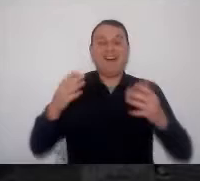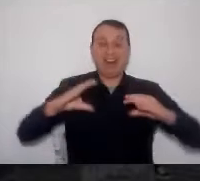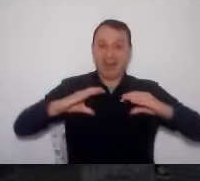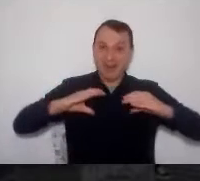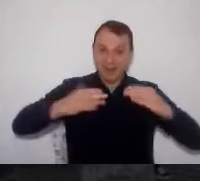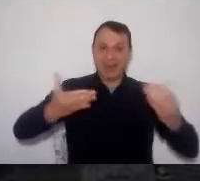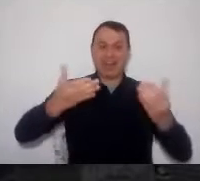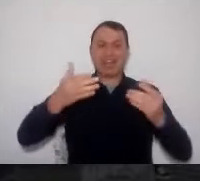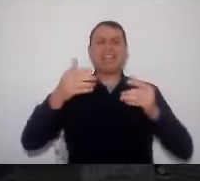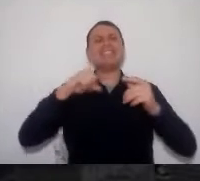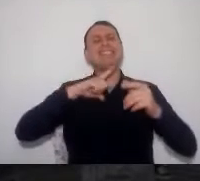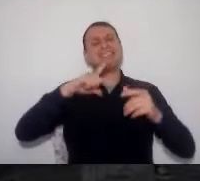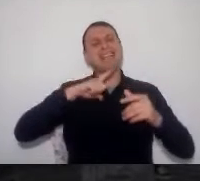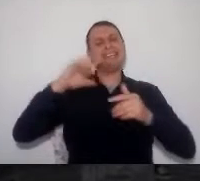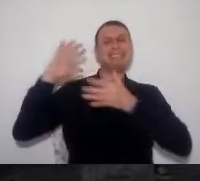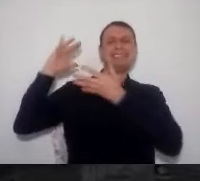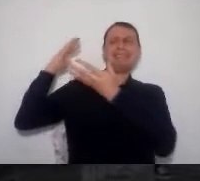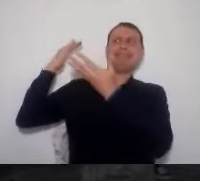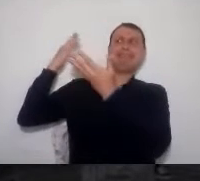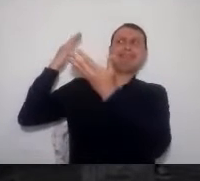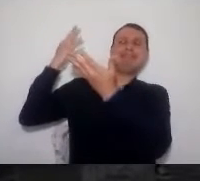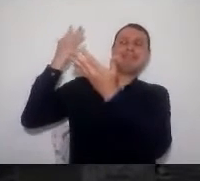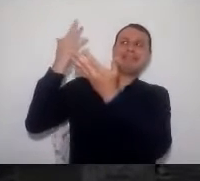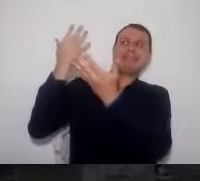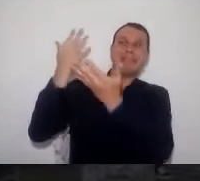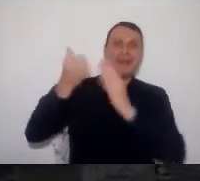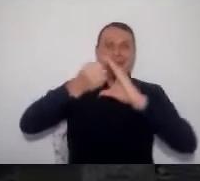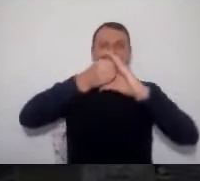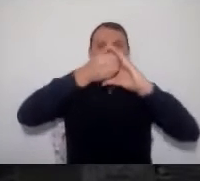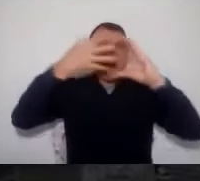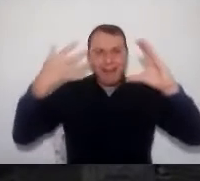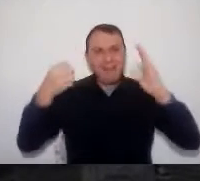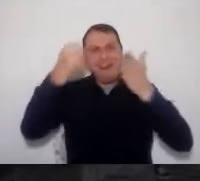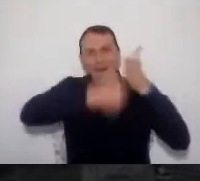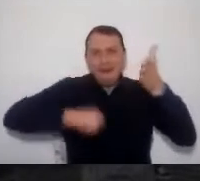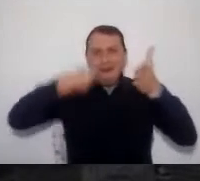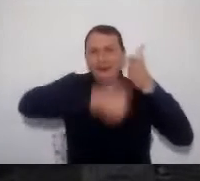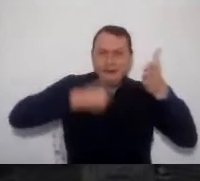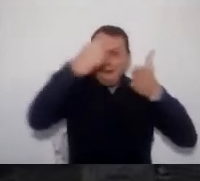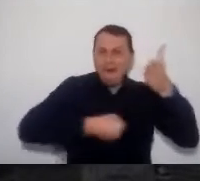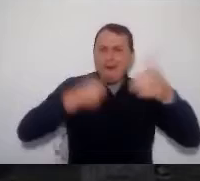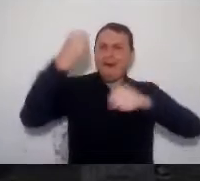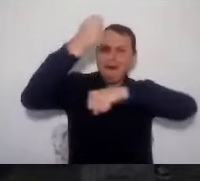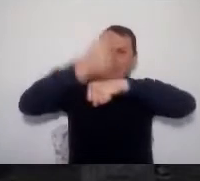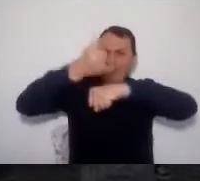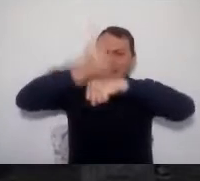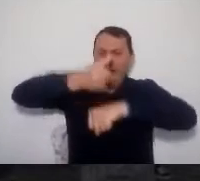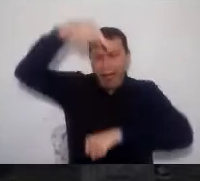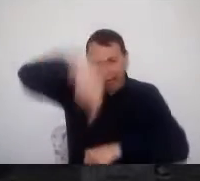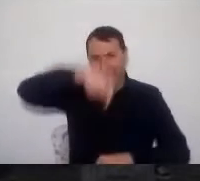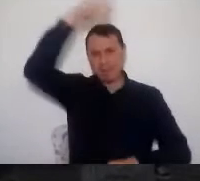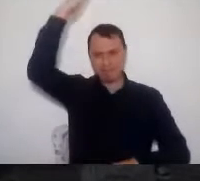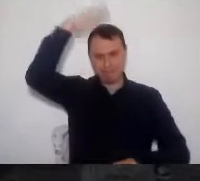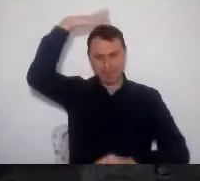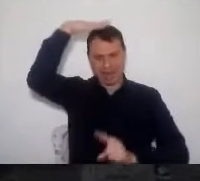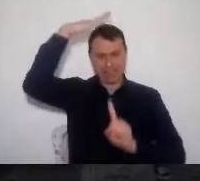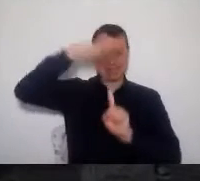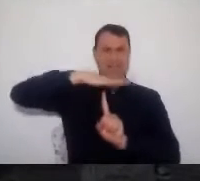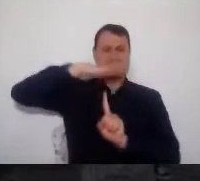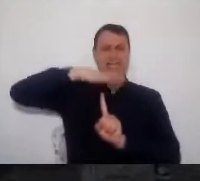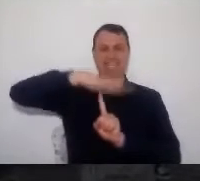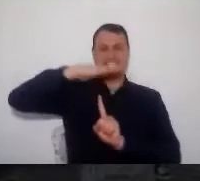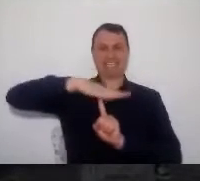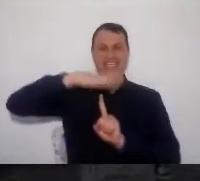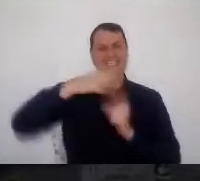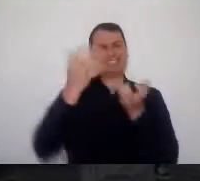história tem sido uma das características da luta dos metalúrgicos no estado do Paraná.